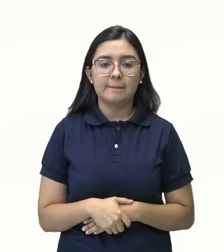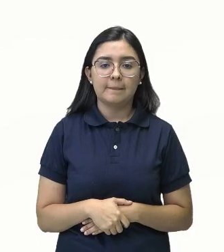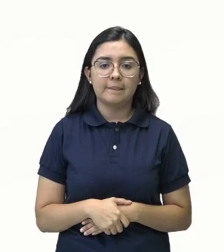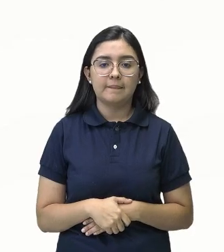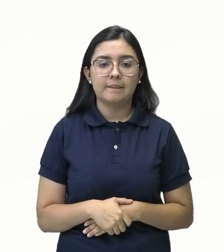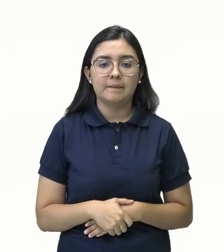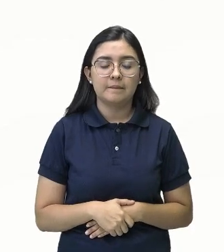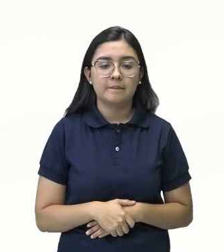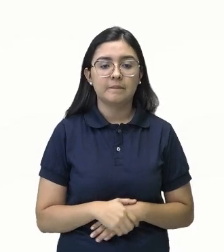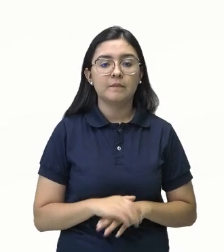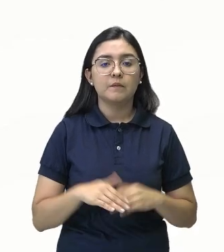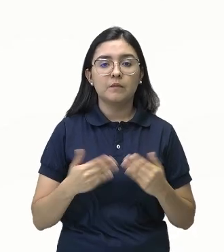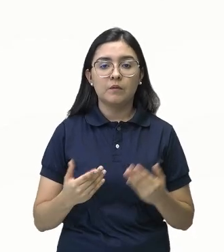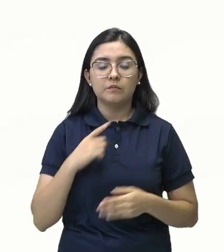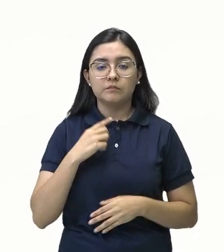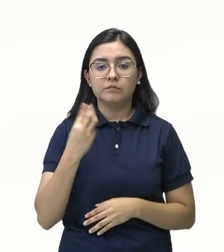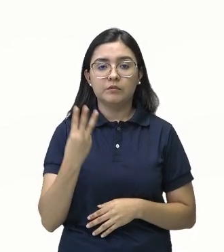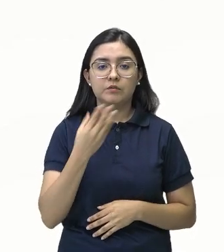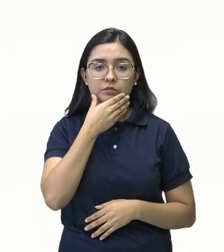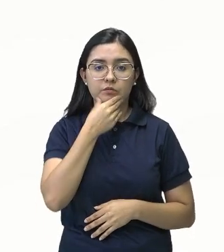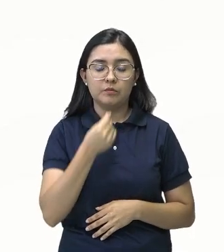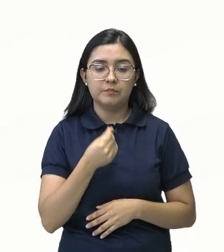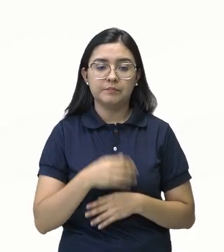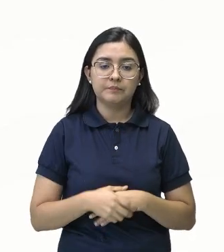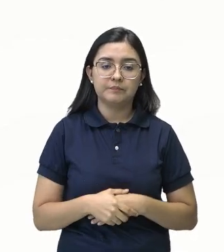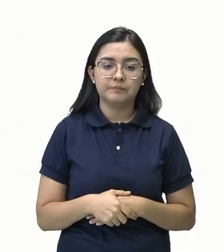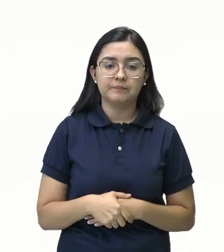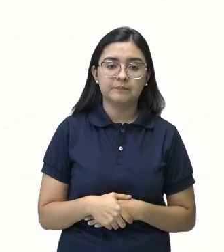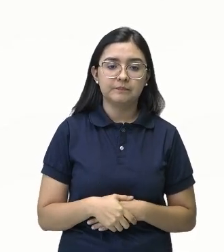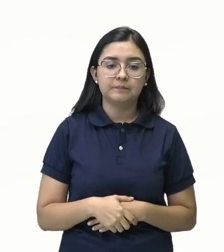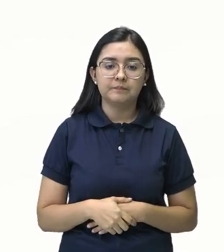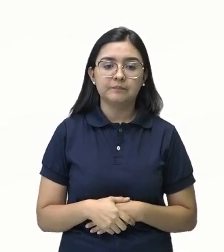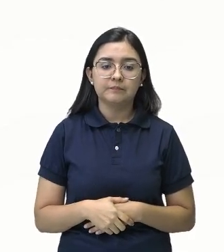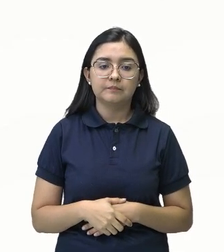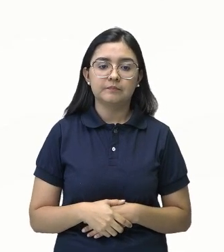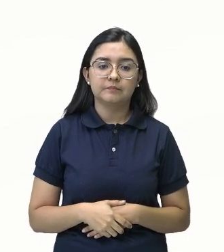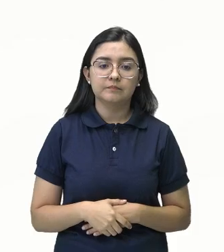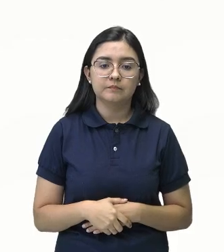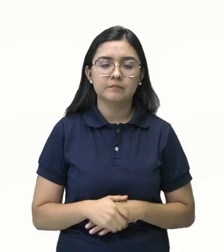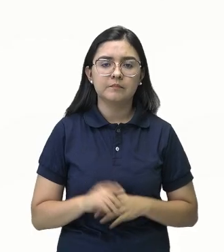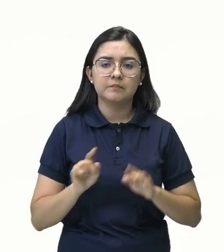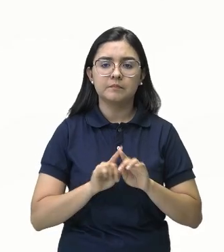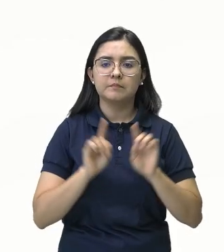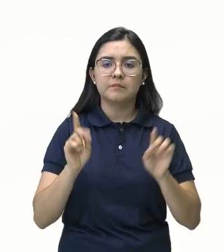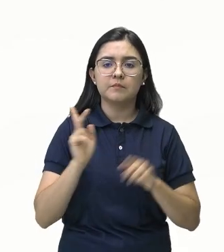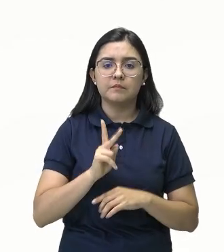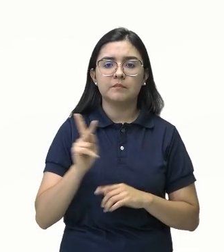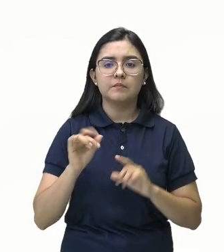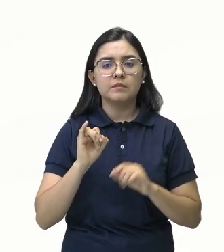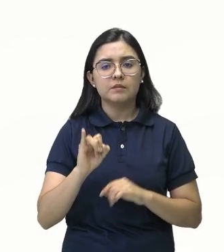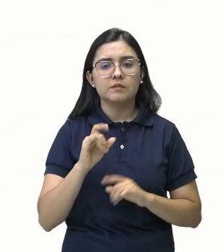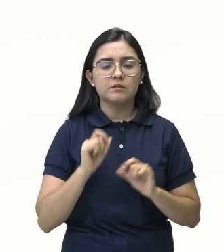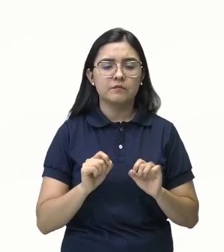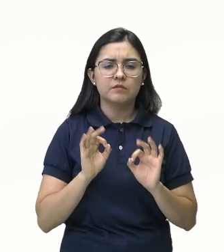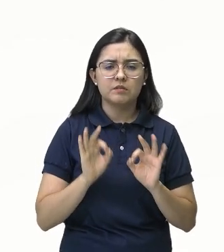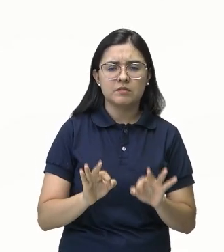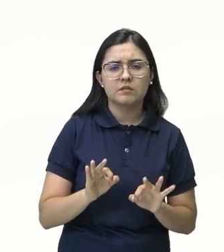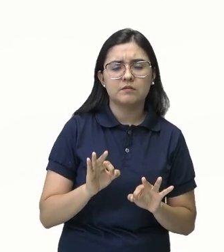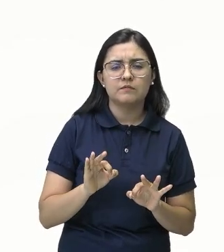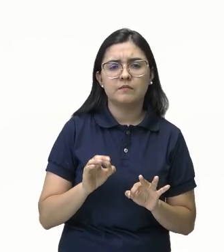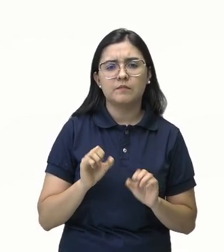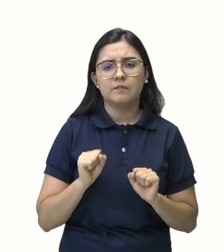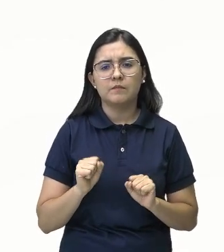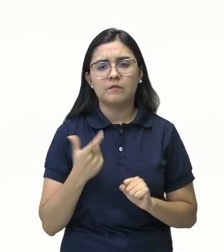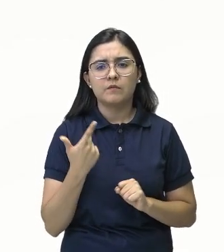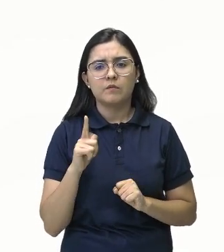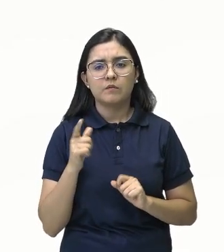com exatamente 3 homens. Tá bom? Mas, professor, e se não fosse exatamente,